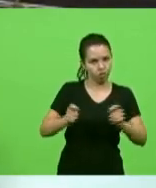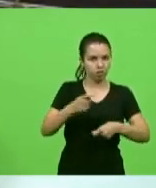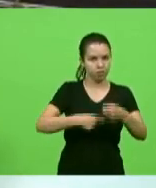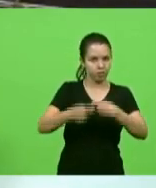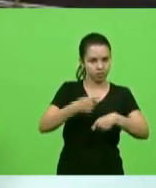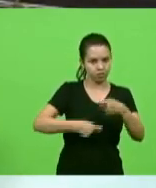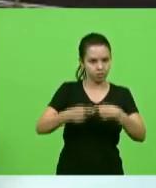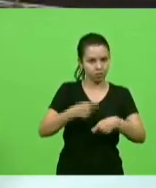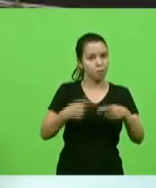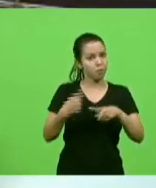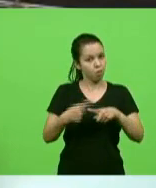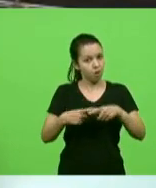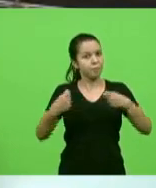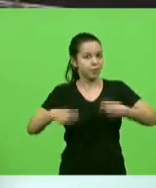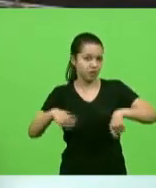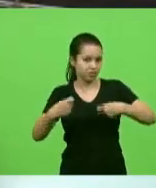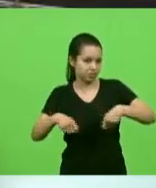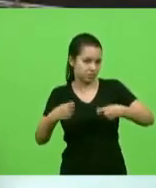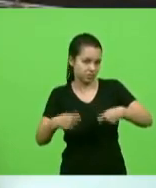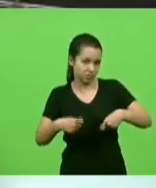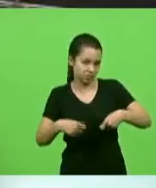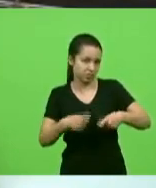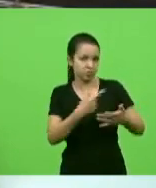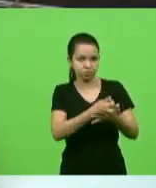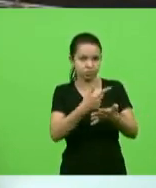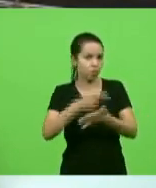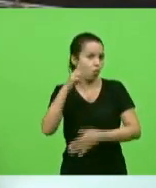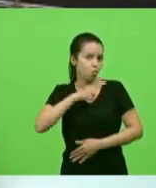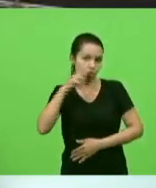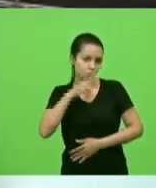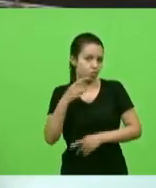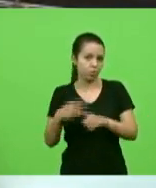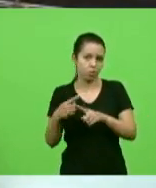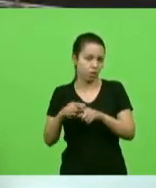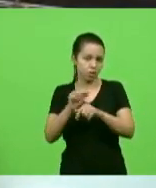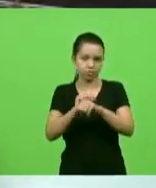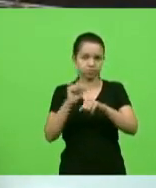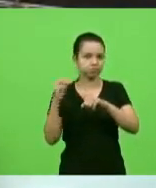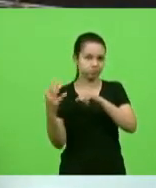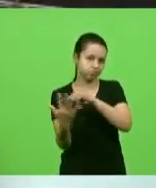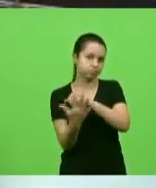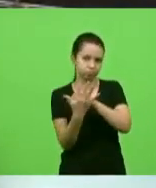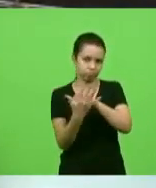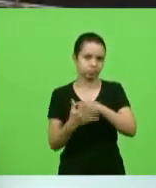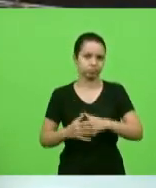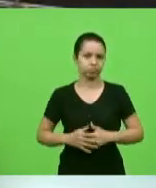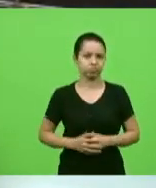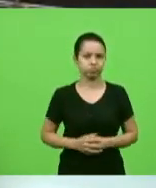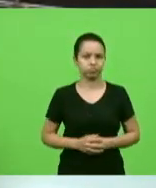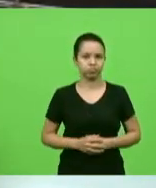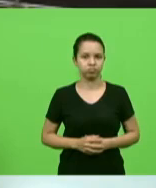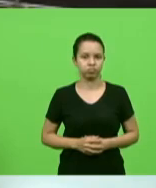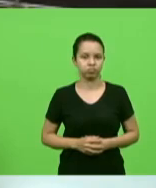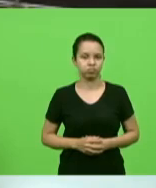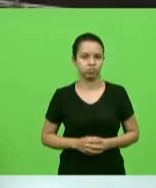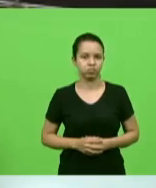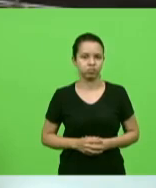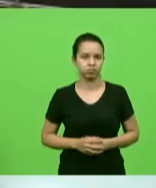administrativos da da necessidade de providências estatais urgente por conta da pandemia do covid-19